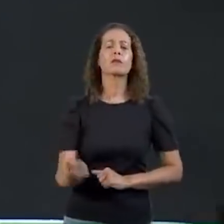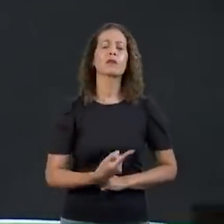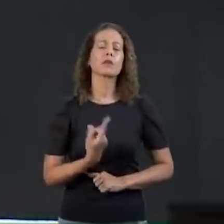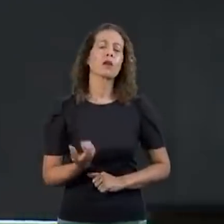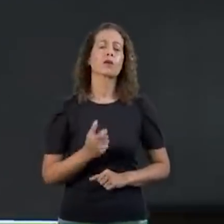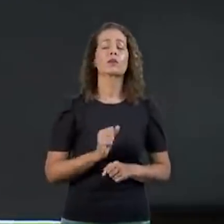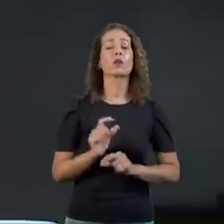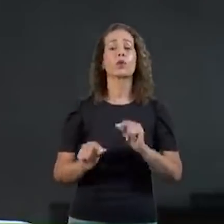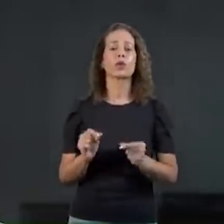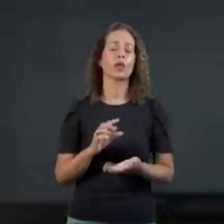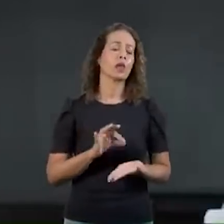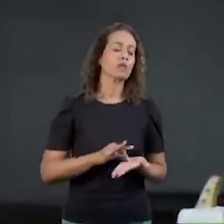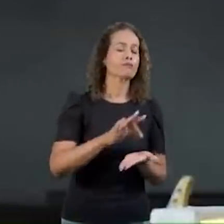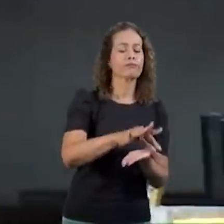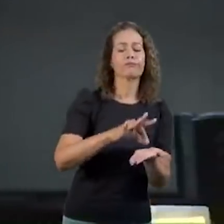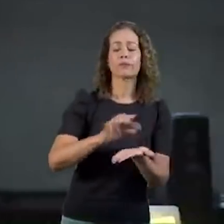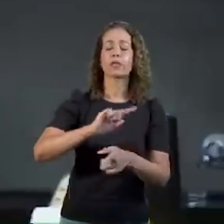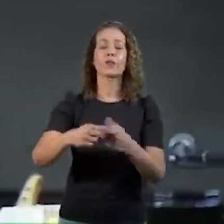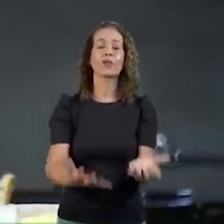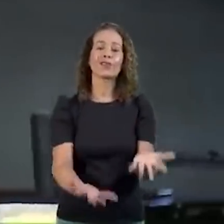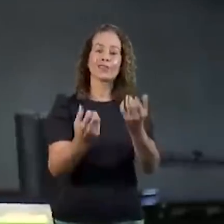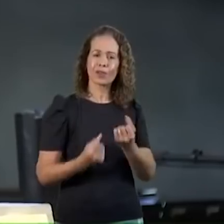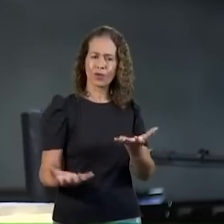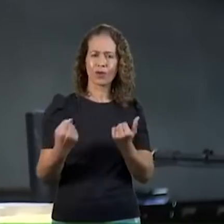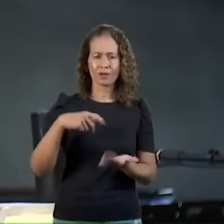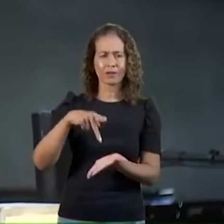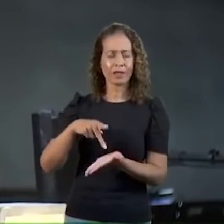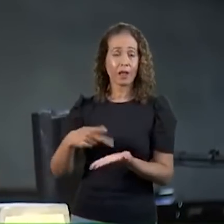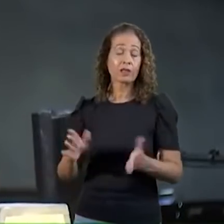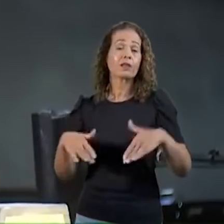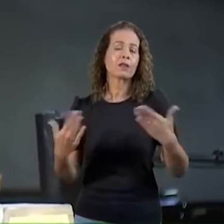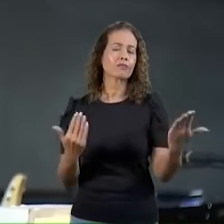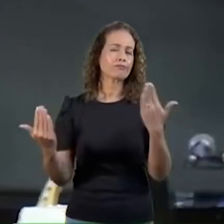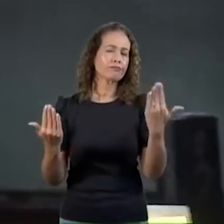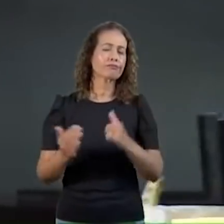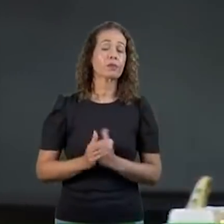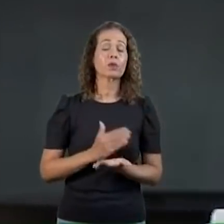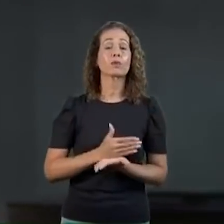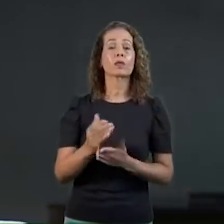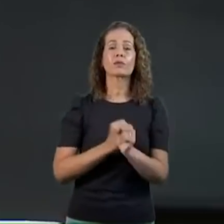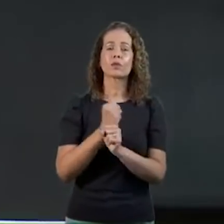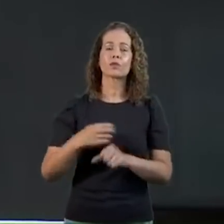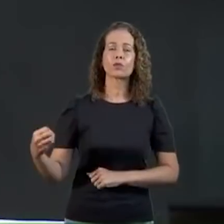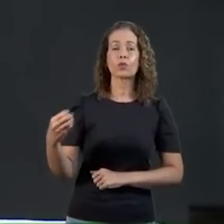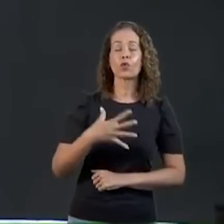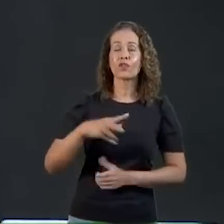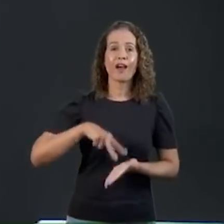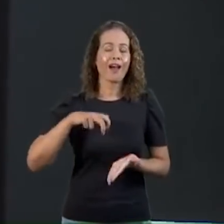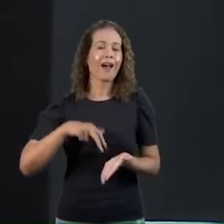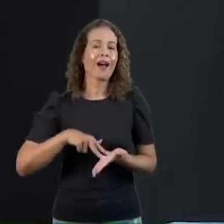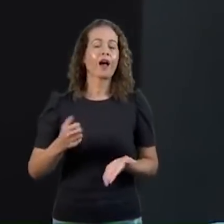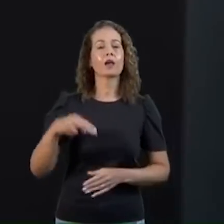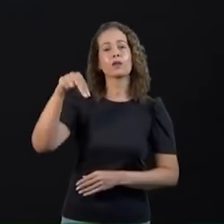colhe, a gente planta e colhe. E o que as pessoas fazem? Começam um ano novo todo empolgados, mas quando vai dando novembro,